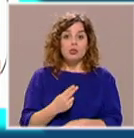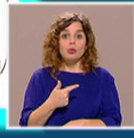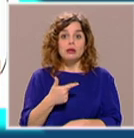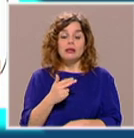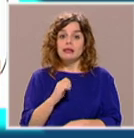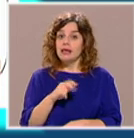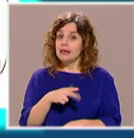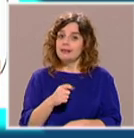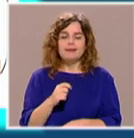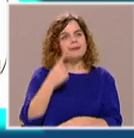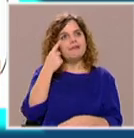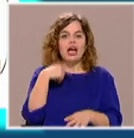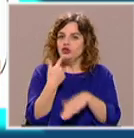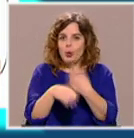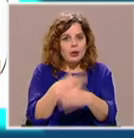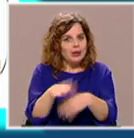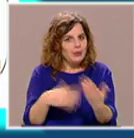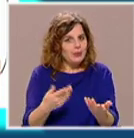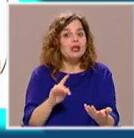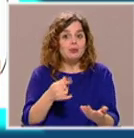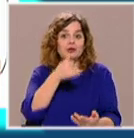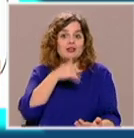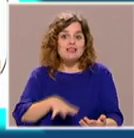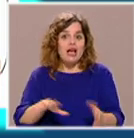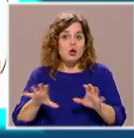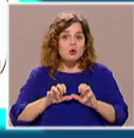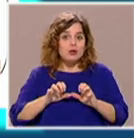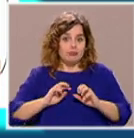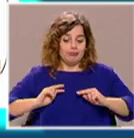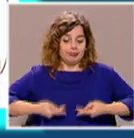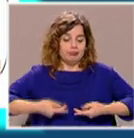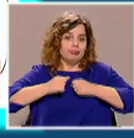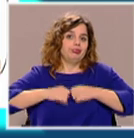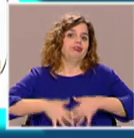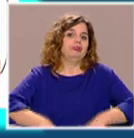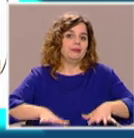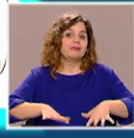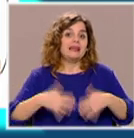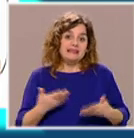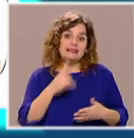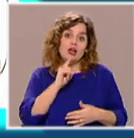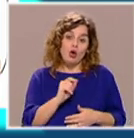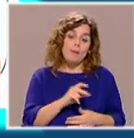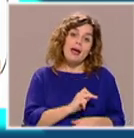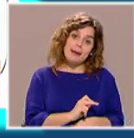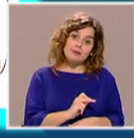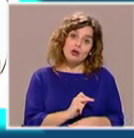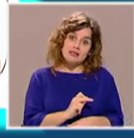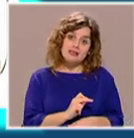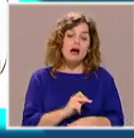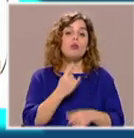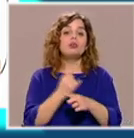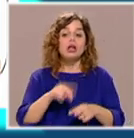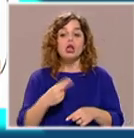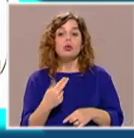a sua viagem, digamos assim, e vão passar para o sangue. Este processo designa-se por absorção, passagem dos nutrientes, nas suas formas mais